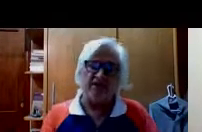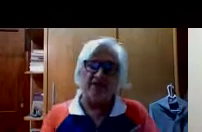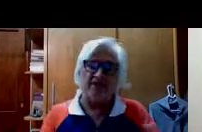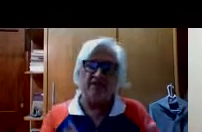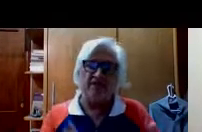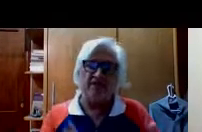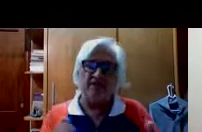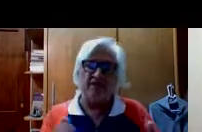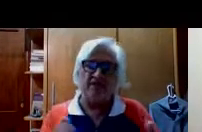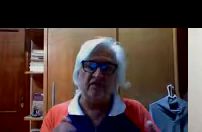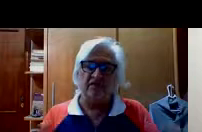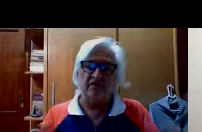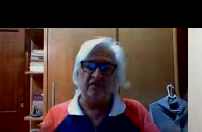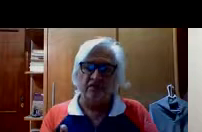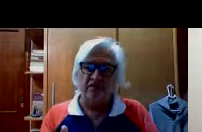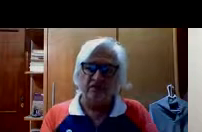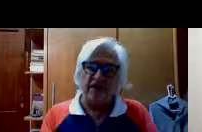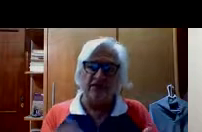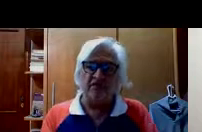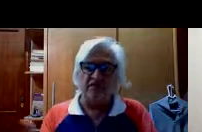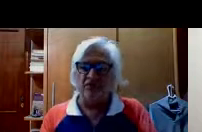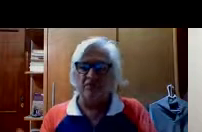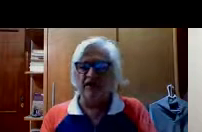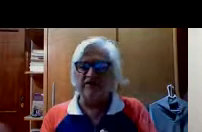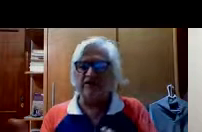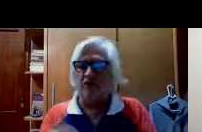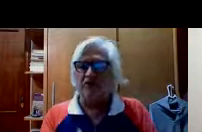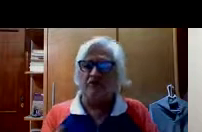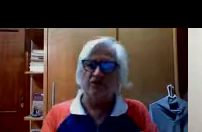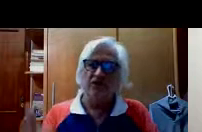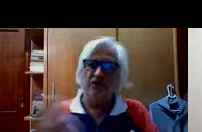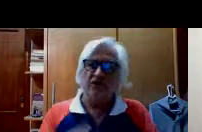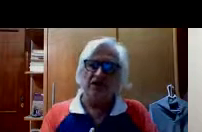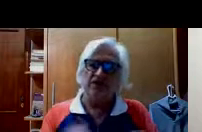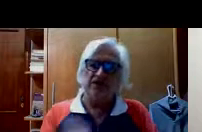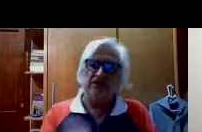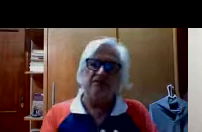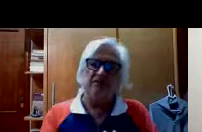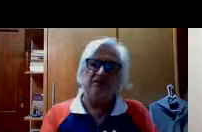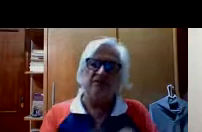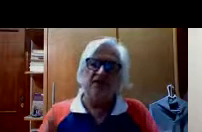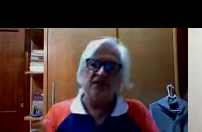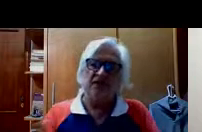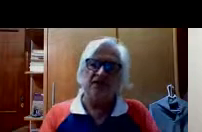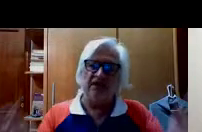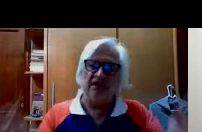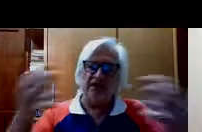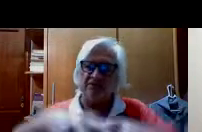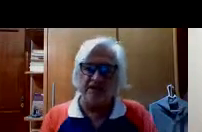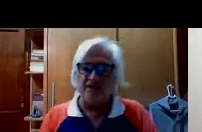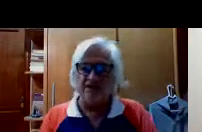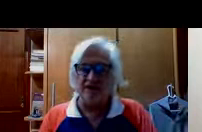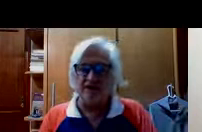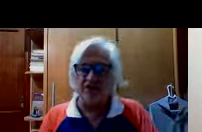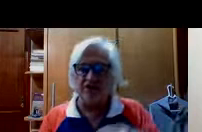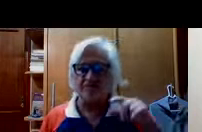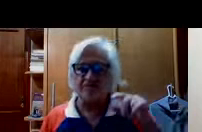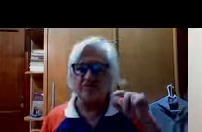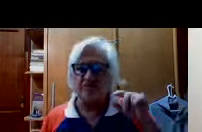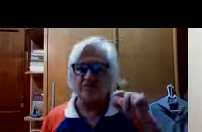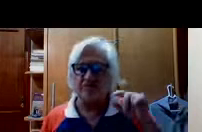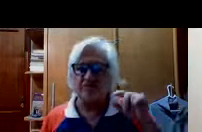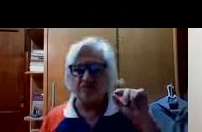Ou mesmo o óxido de ferro, né? Que a grande maioria dos minerais são óxidos, e a gente desmancha eles através